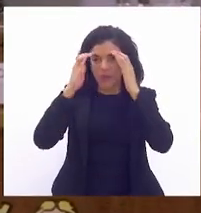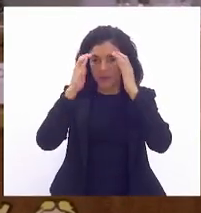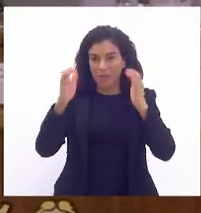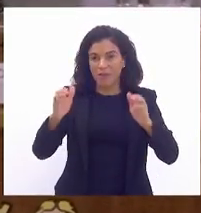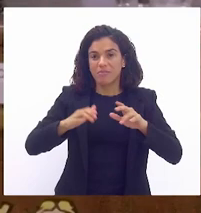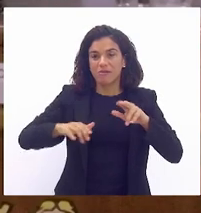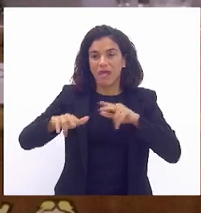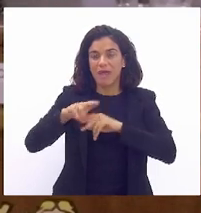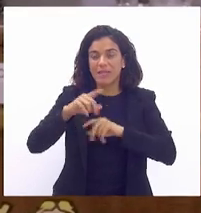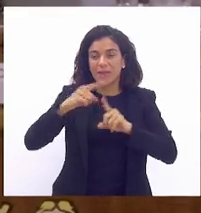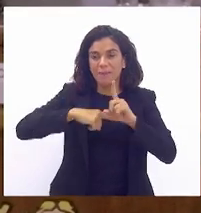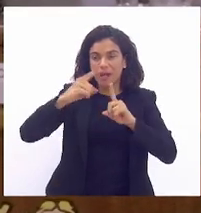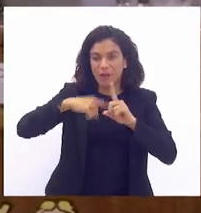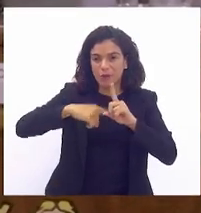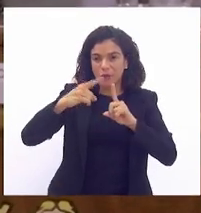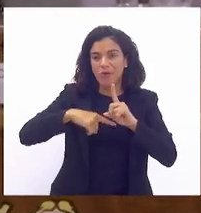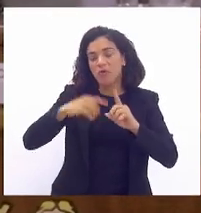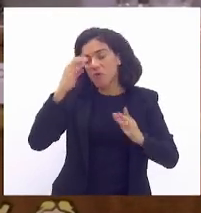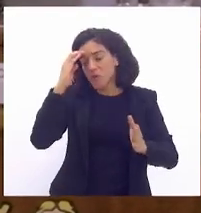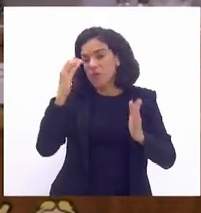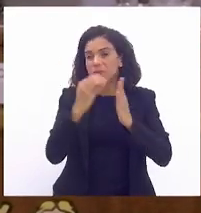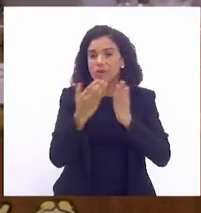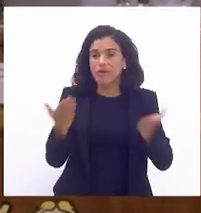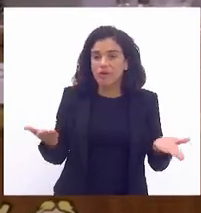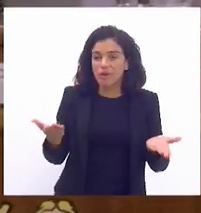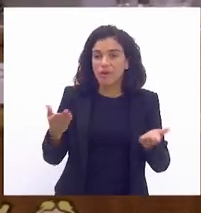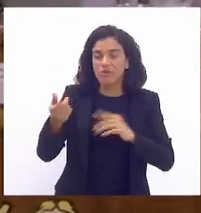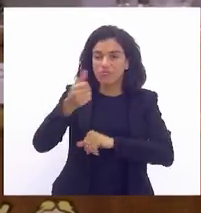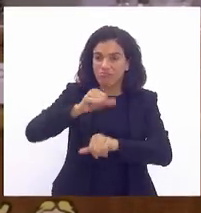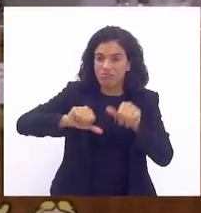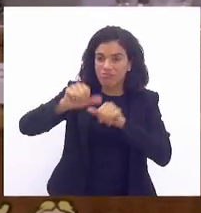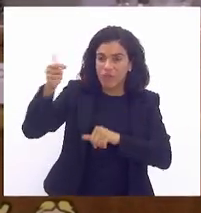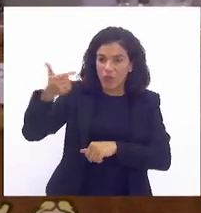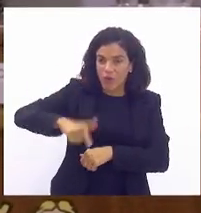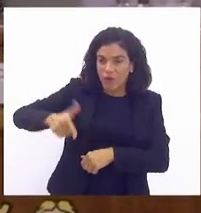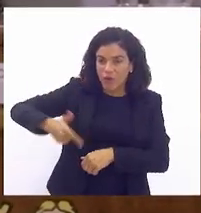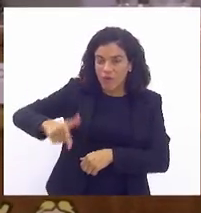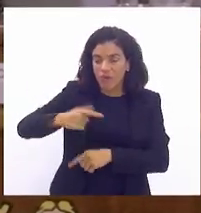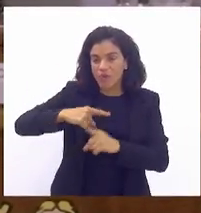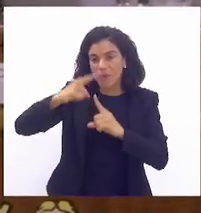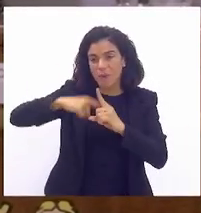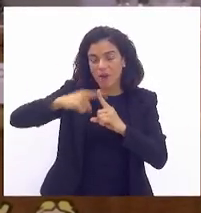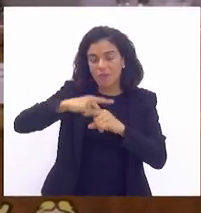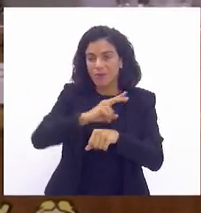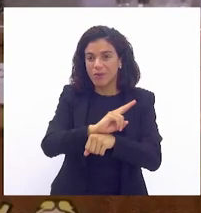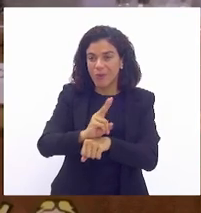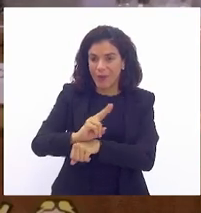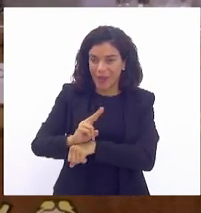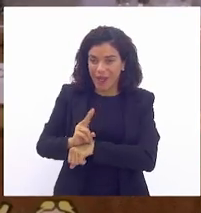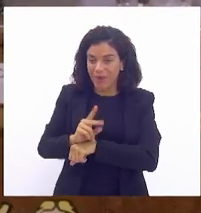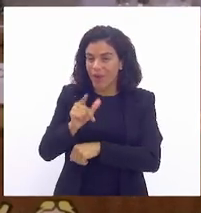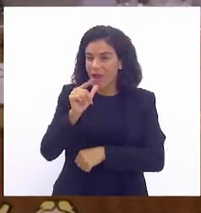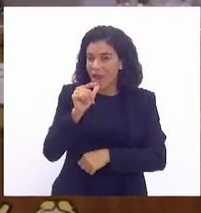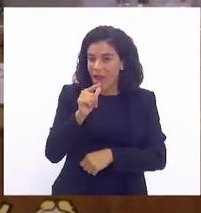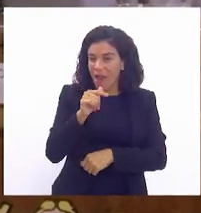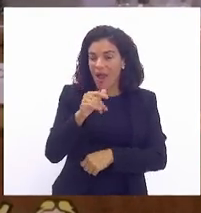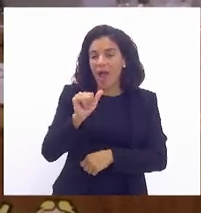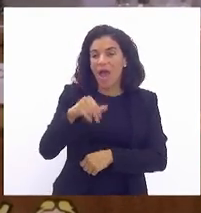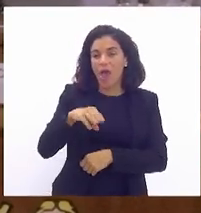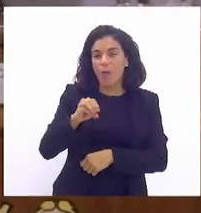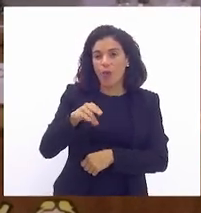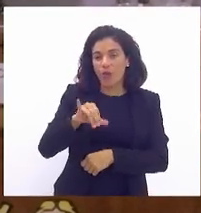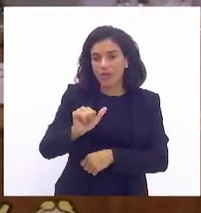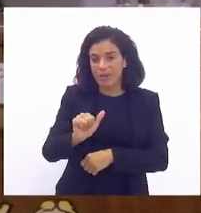de temperatura do corrente de saída do cliente, cumprido. Reincidência de violação de parâmetros monitorados do PROCON água, dentre eles amônia